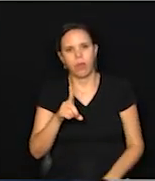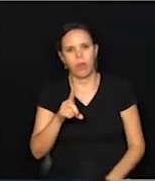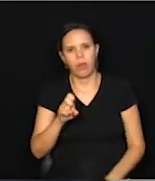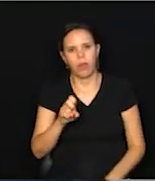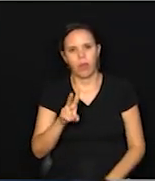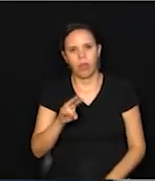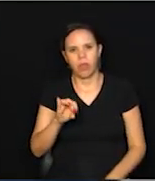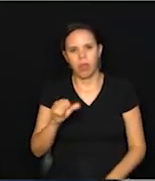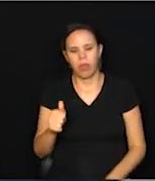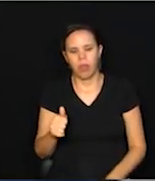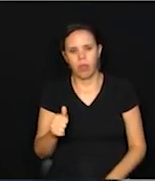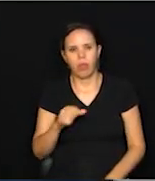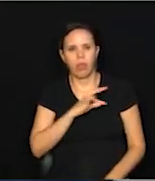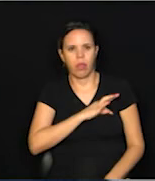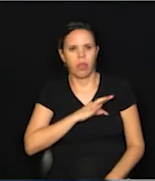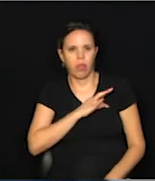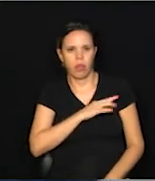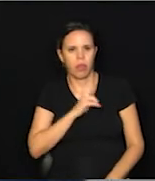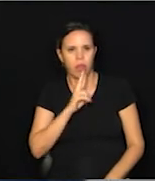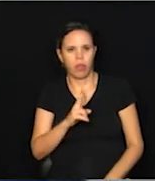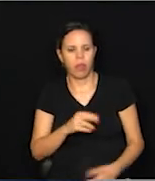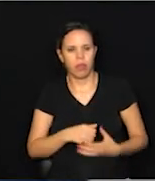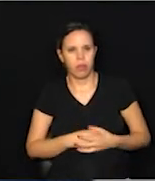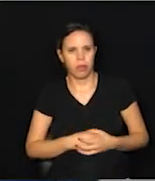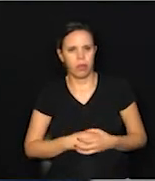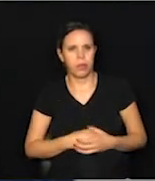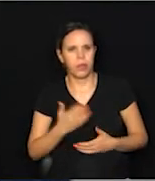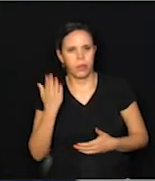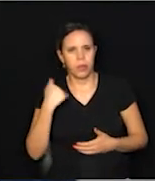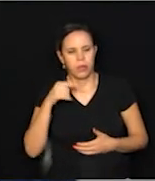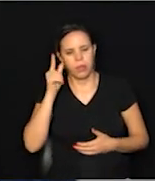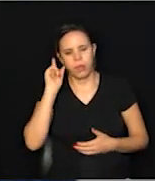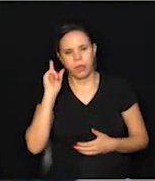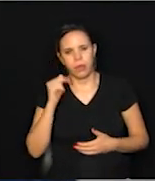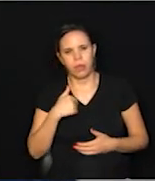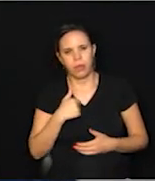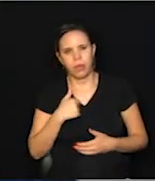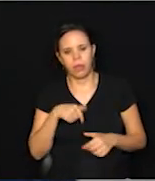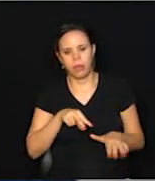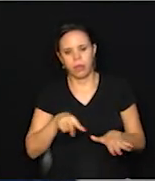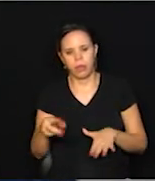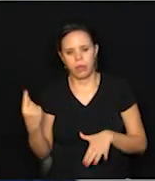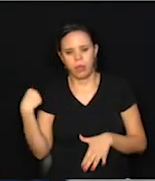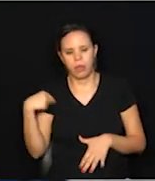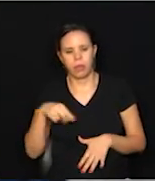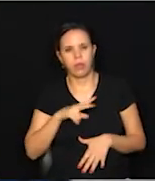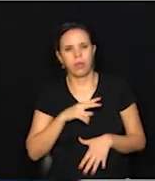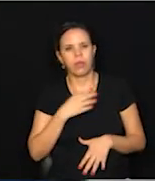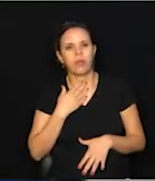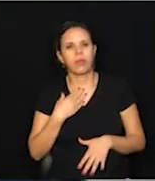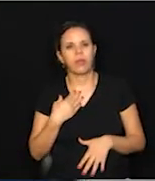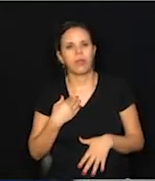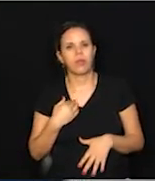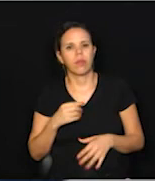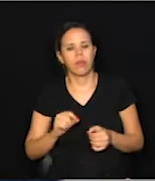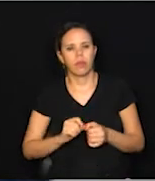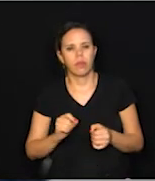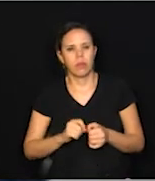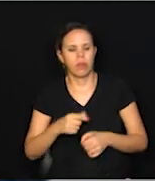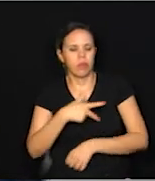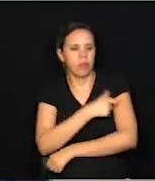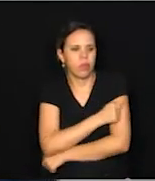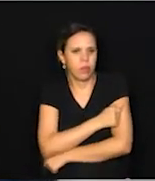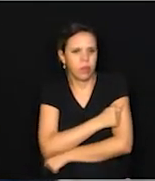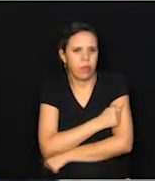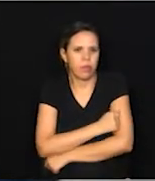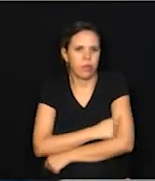mais condições técnicas de lhe responder isso. Eu sei que ontem, essa semana particularmente, foi feita a vacinação em